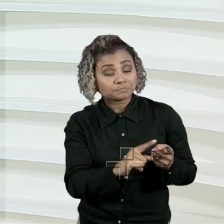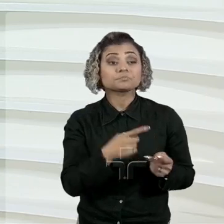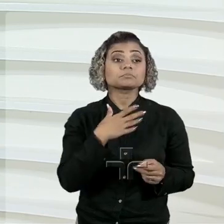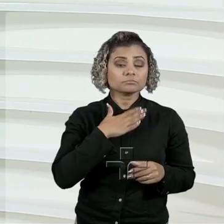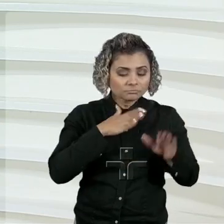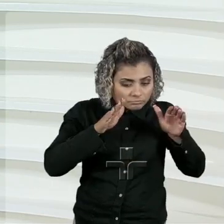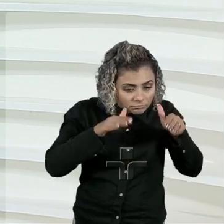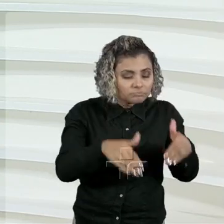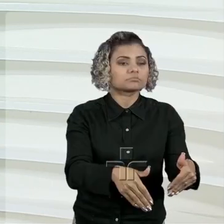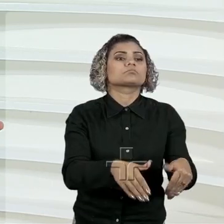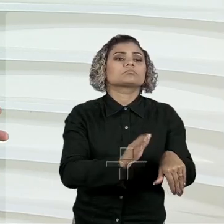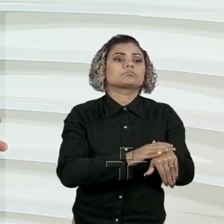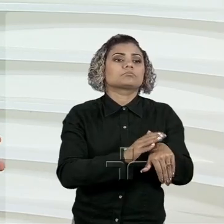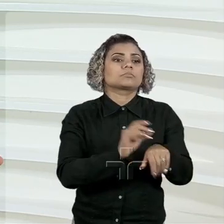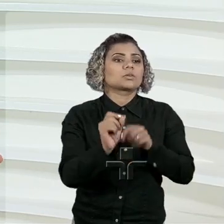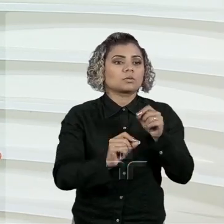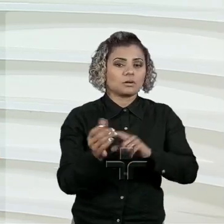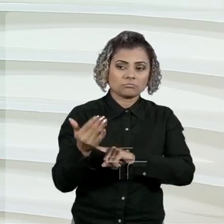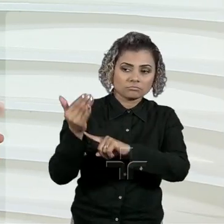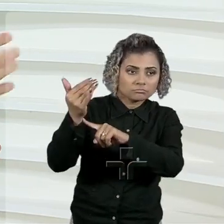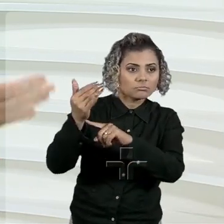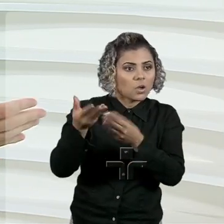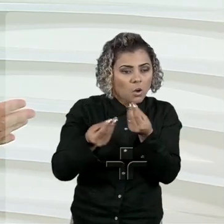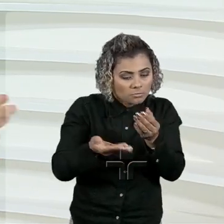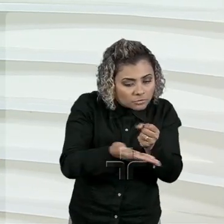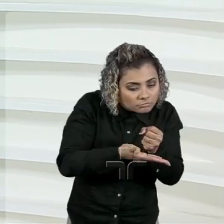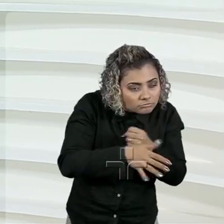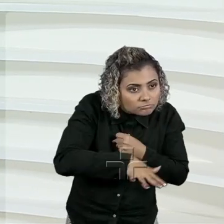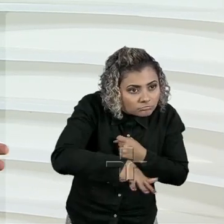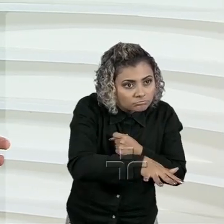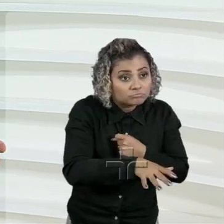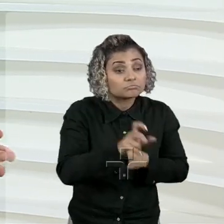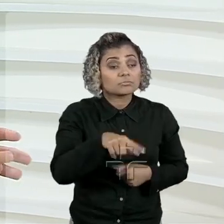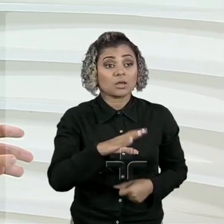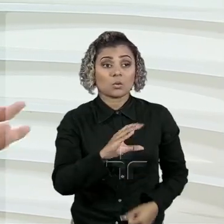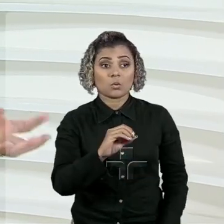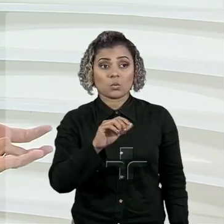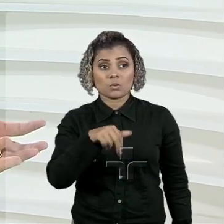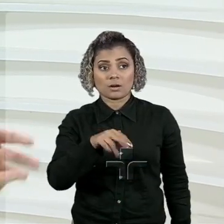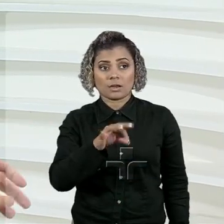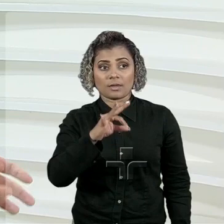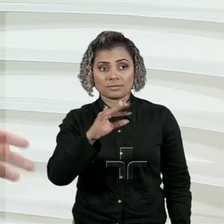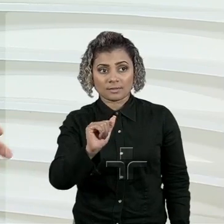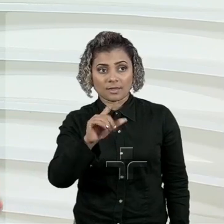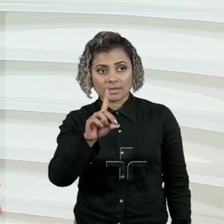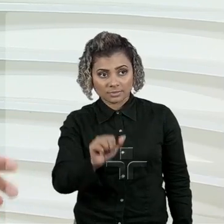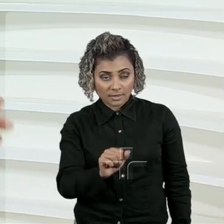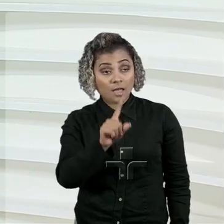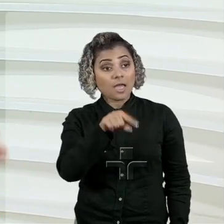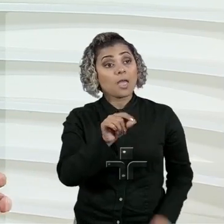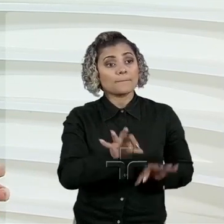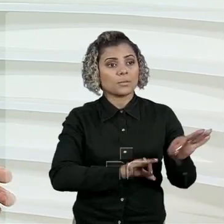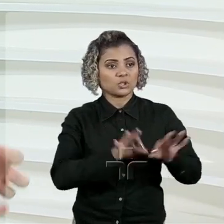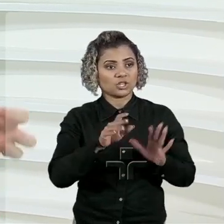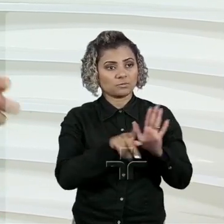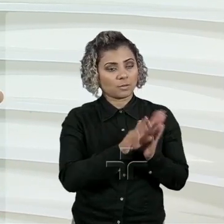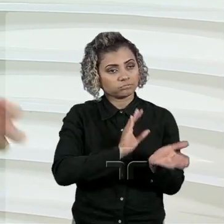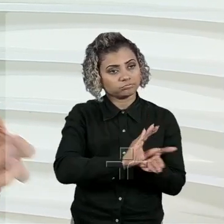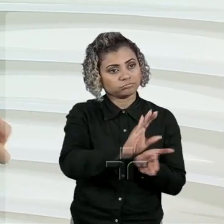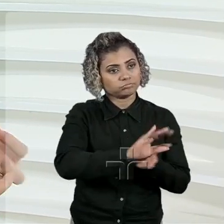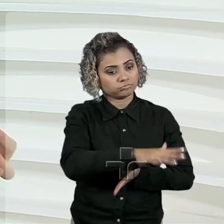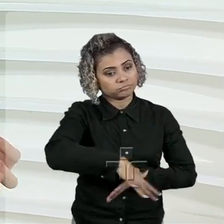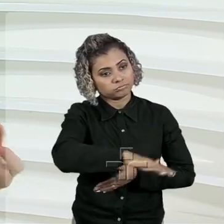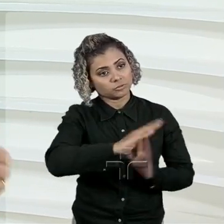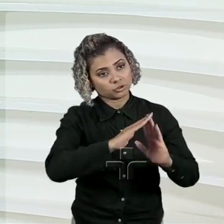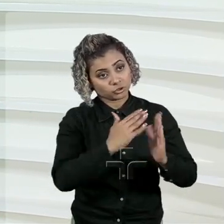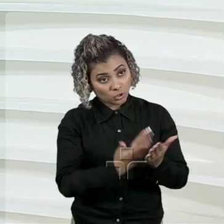para a educação conectada, para a construção da base. O Educação Conectada é um programa que levou e está levando recursos para a escola. E a